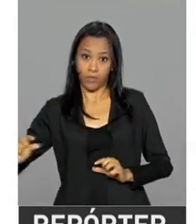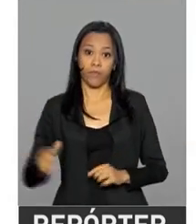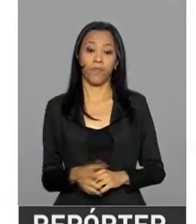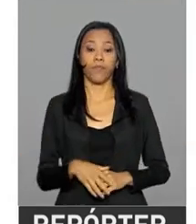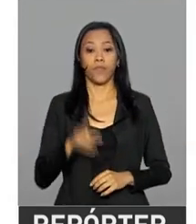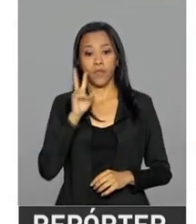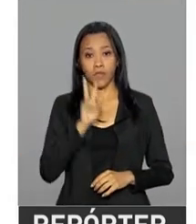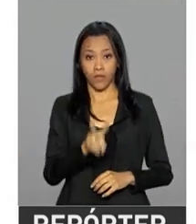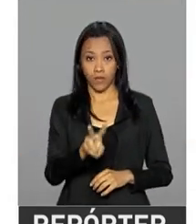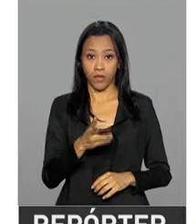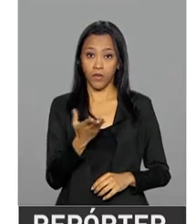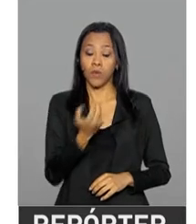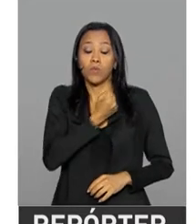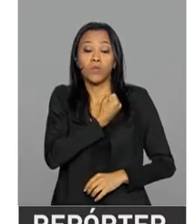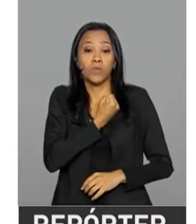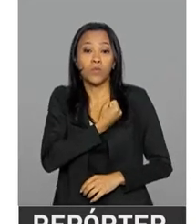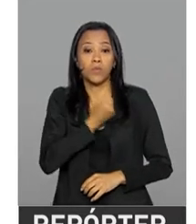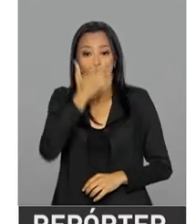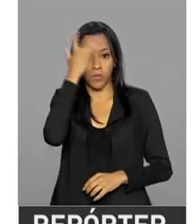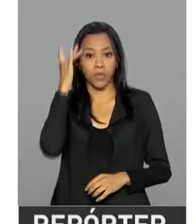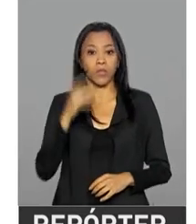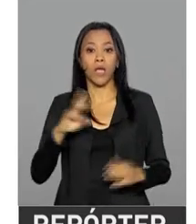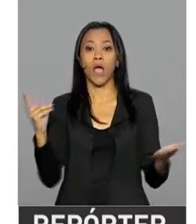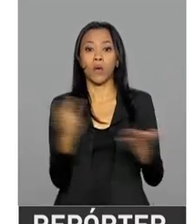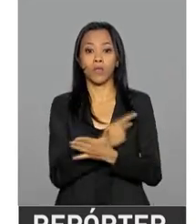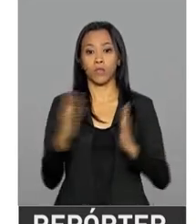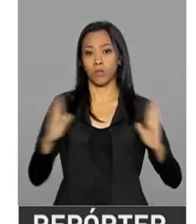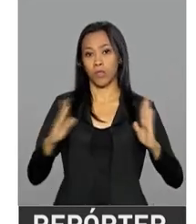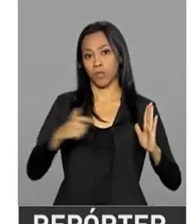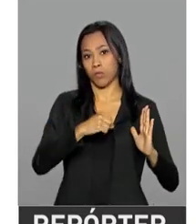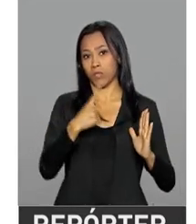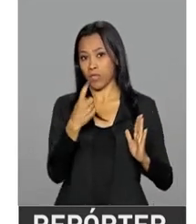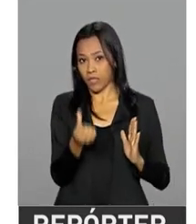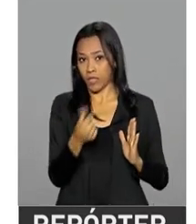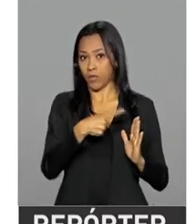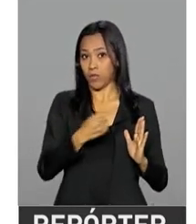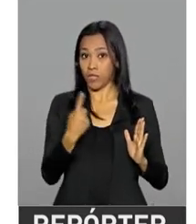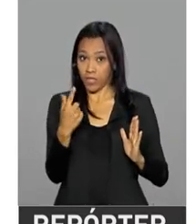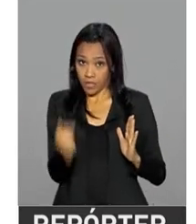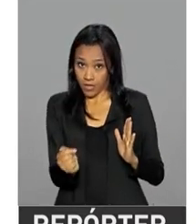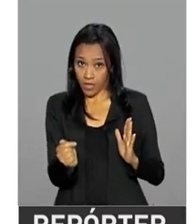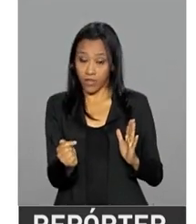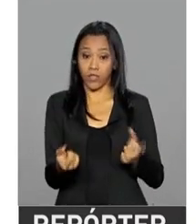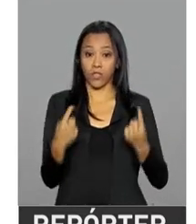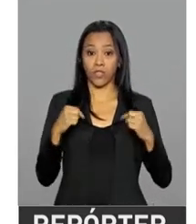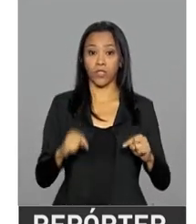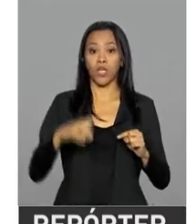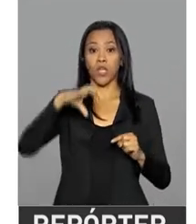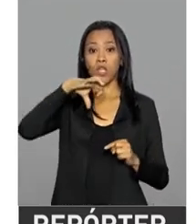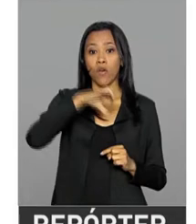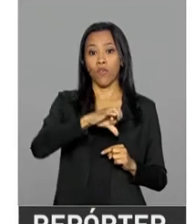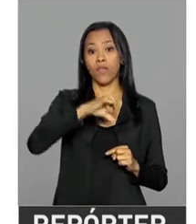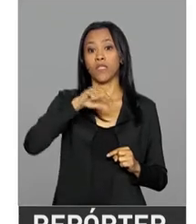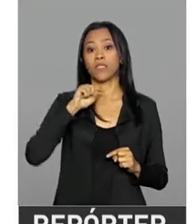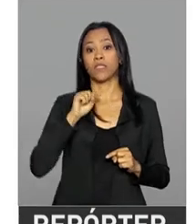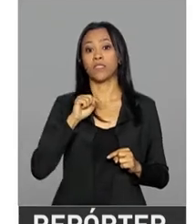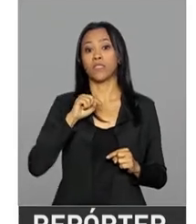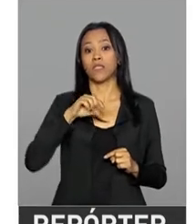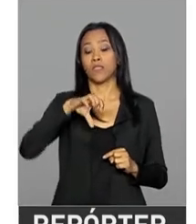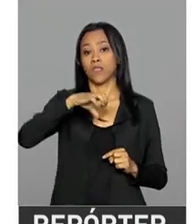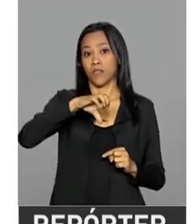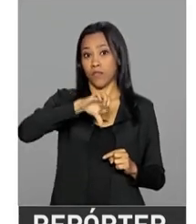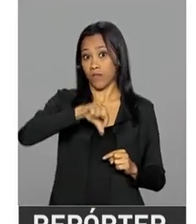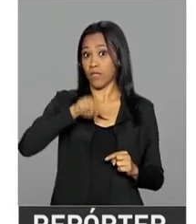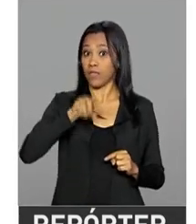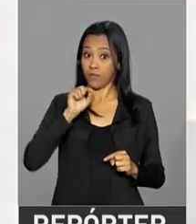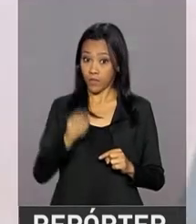são os números de acidentes 2016/2017 2016 registramos noventa e seis mil quinhentos e noventa acidentes e